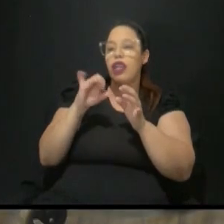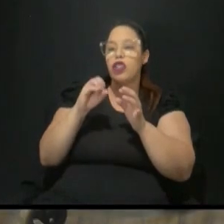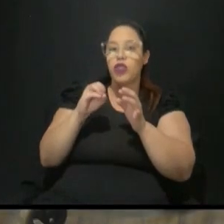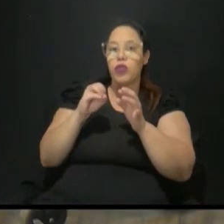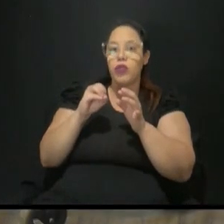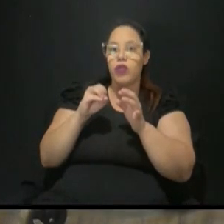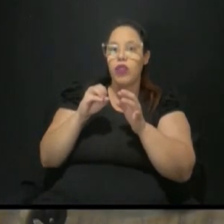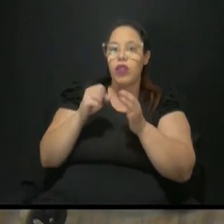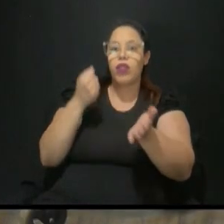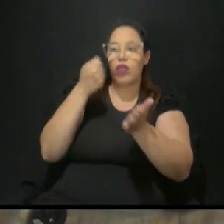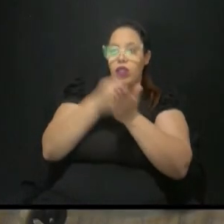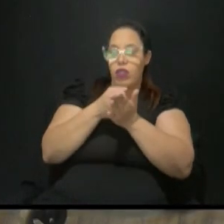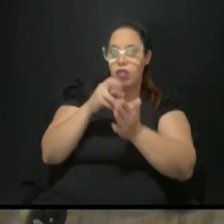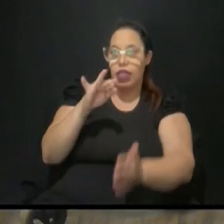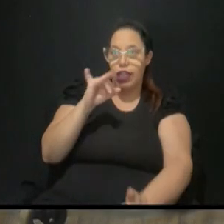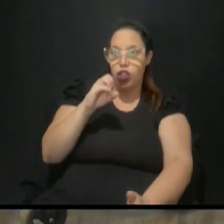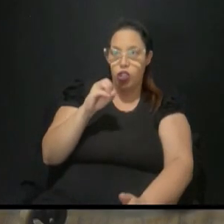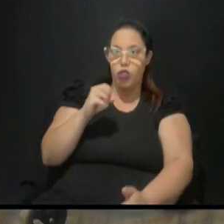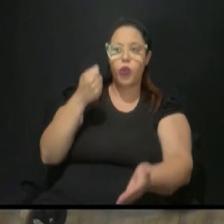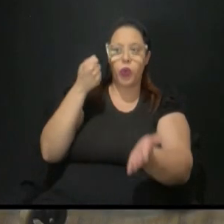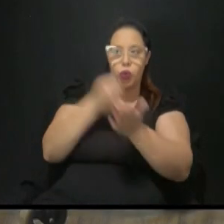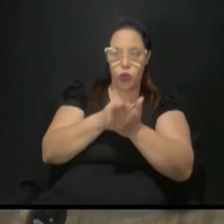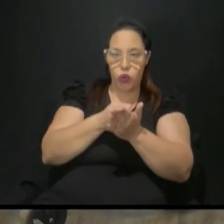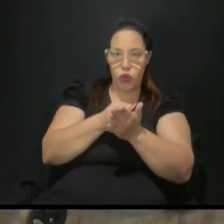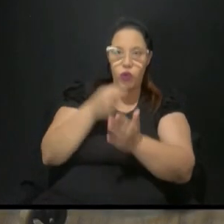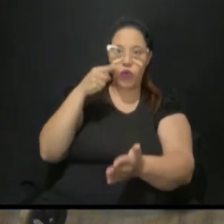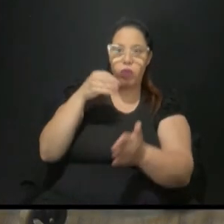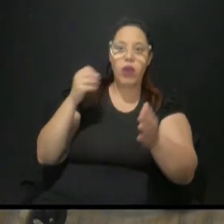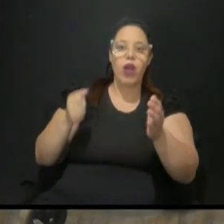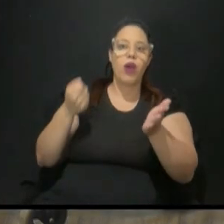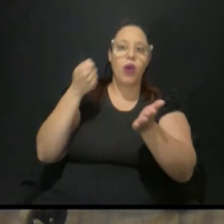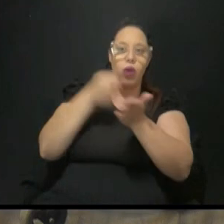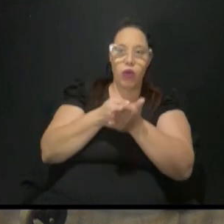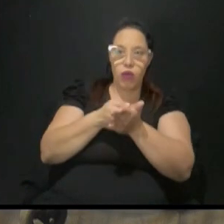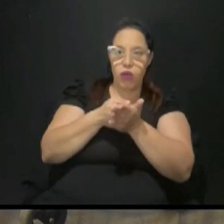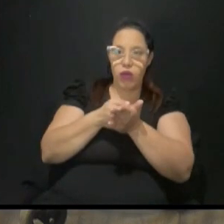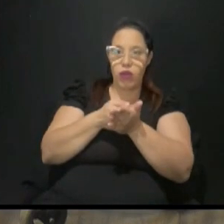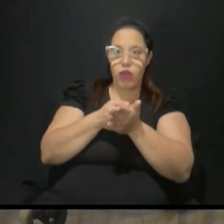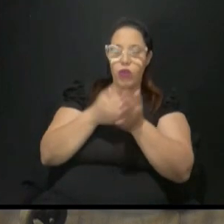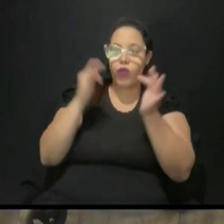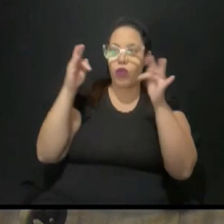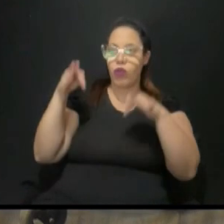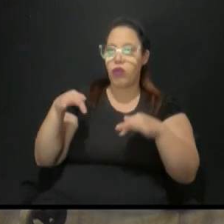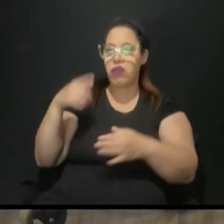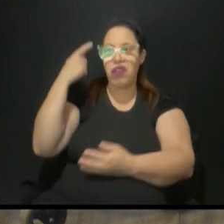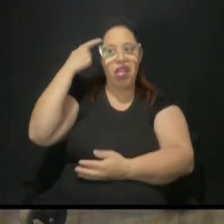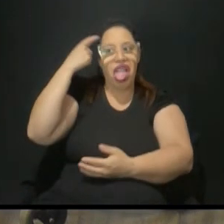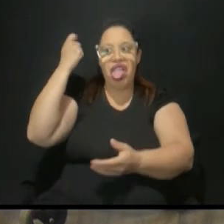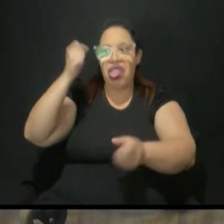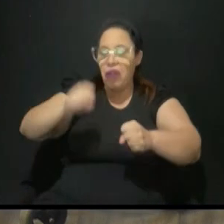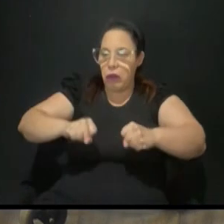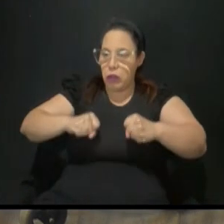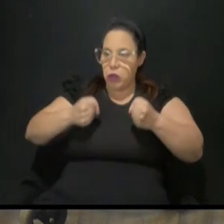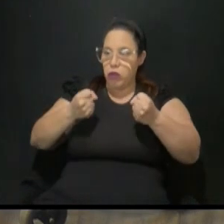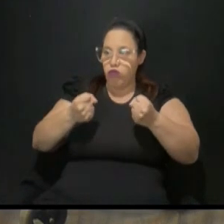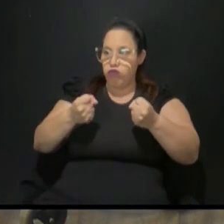estágio obrigatório que ele vai lá para cumprir, e ele não tem a dimensão do poder que é o